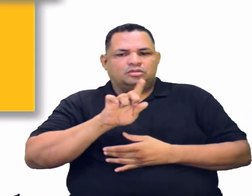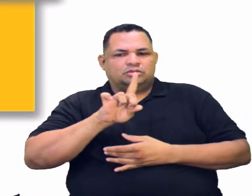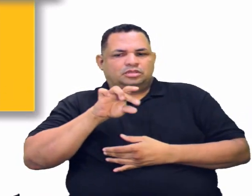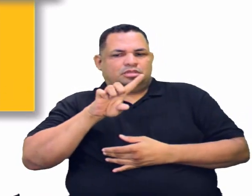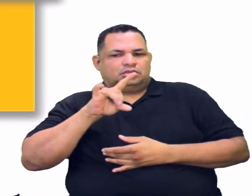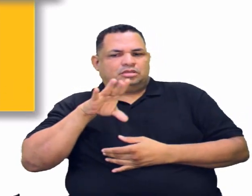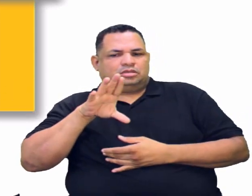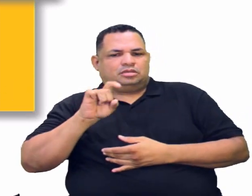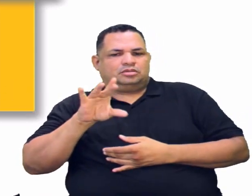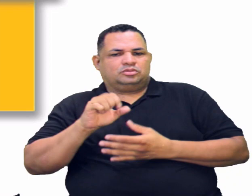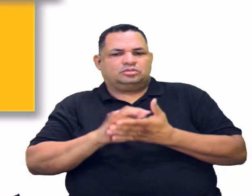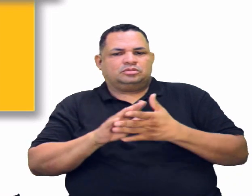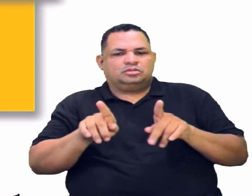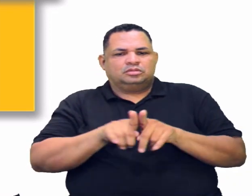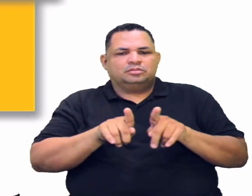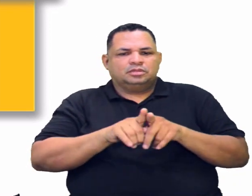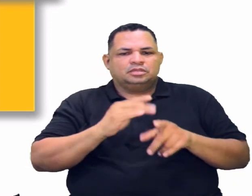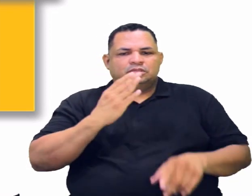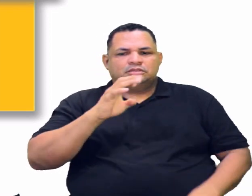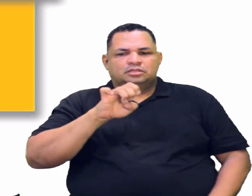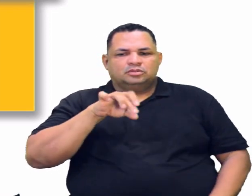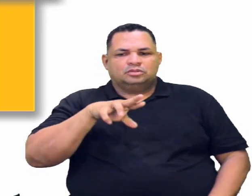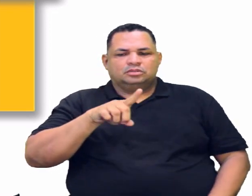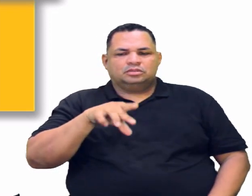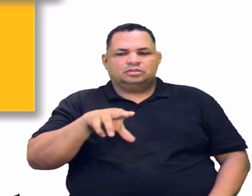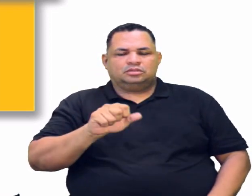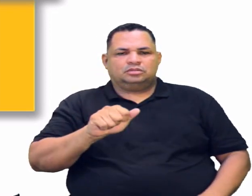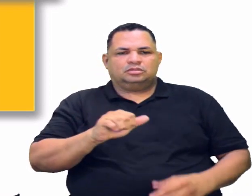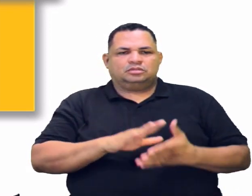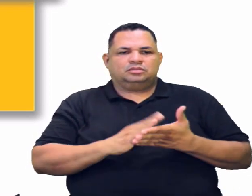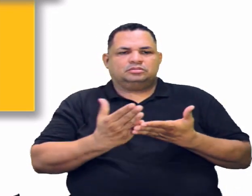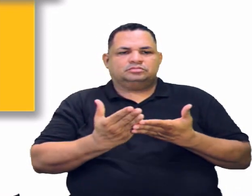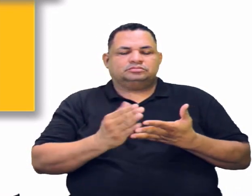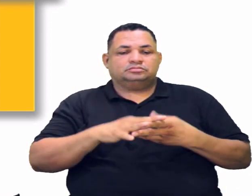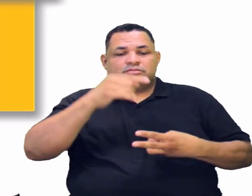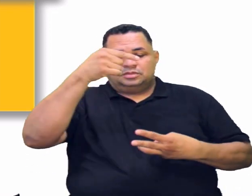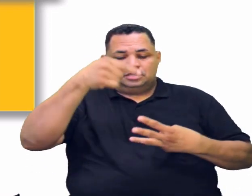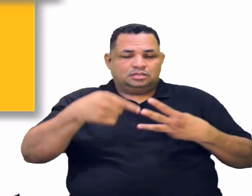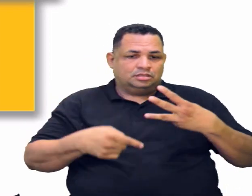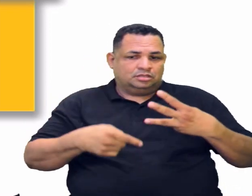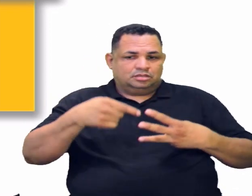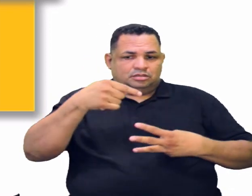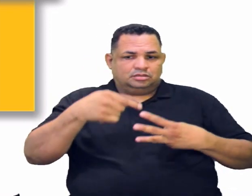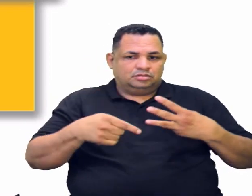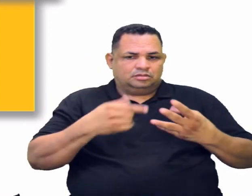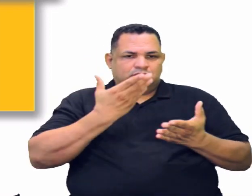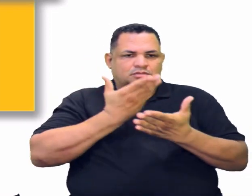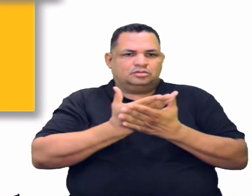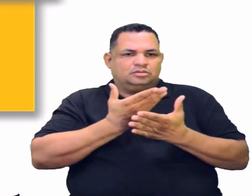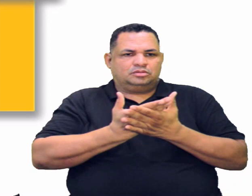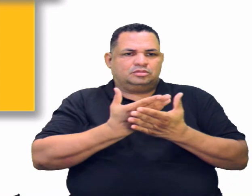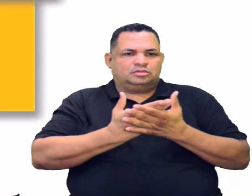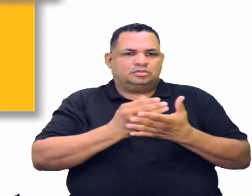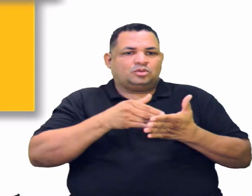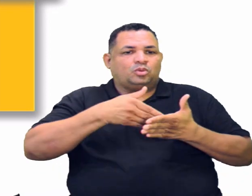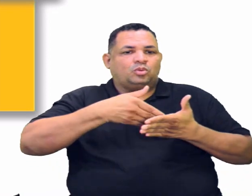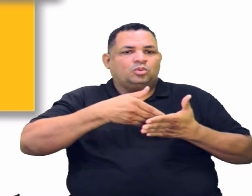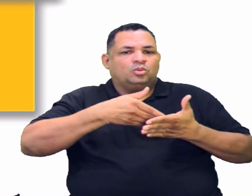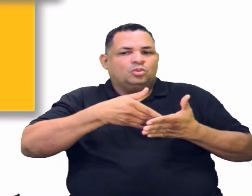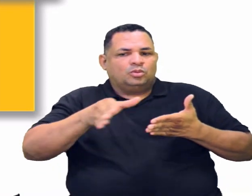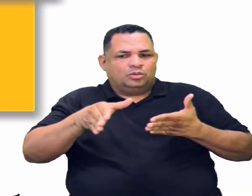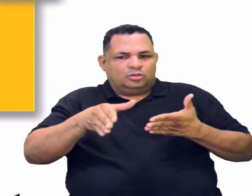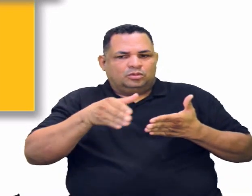aldeídos e as cetonas. Mas nessas três nós vamos ver a obtenção,